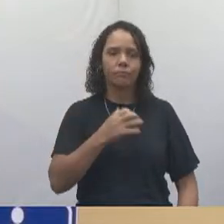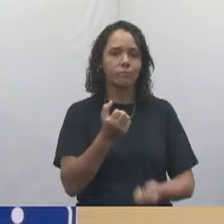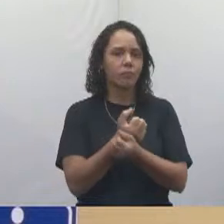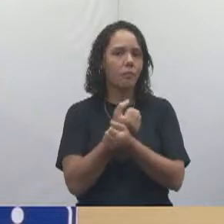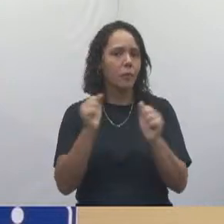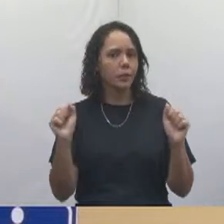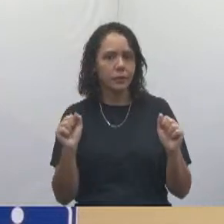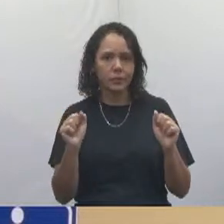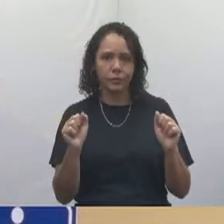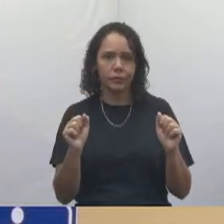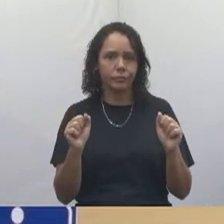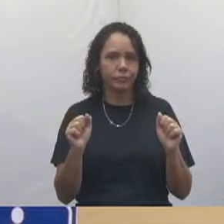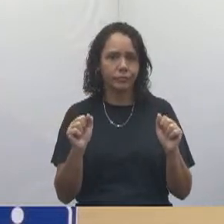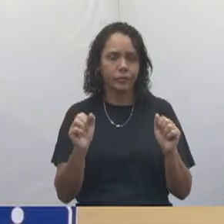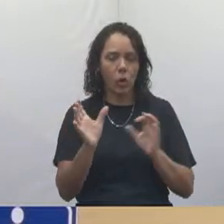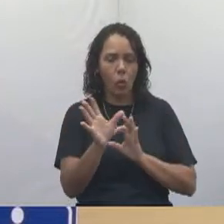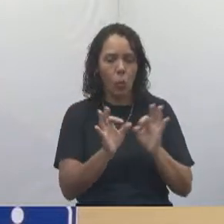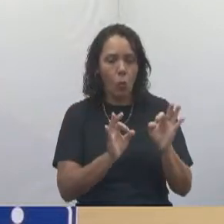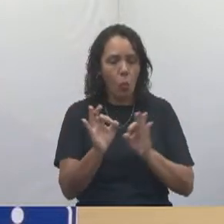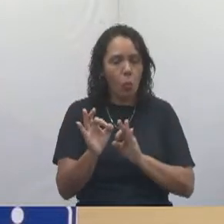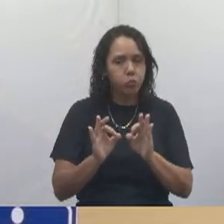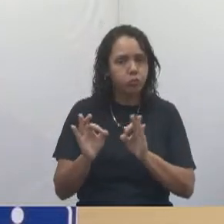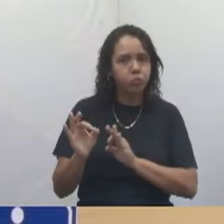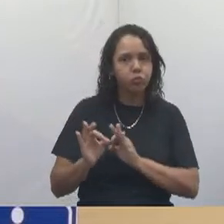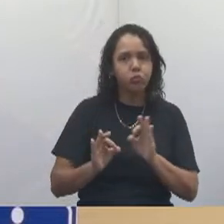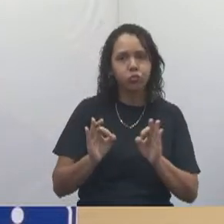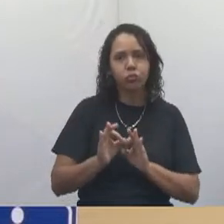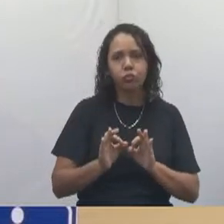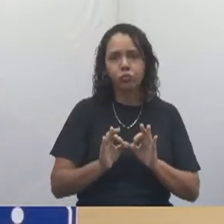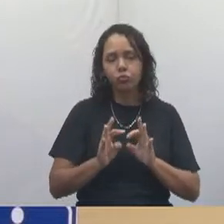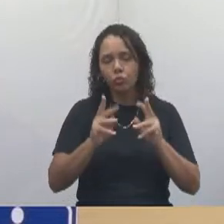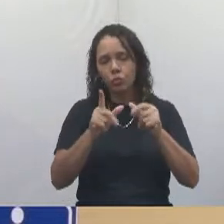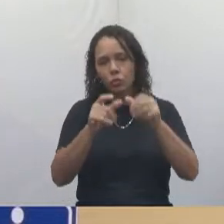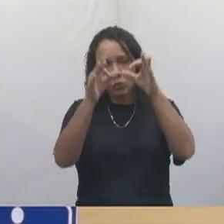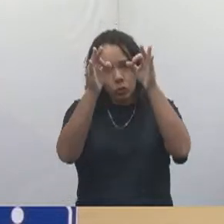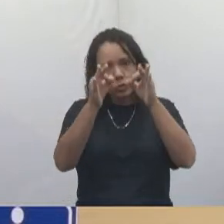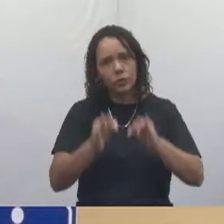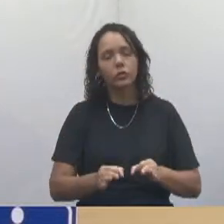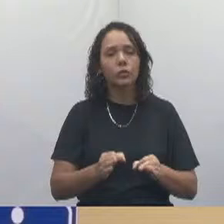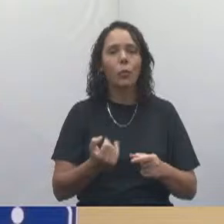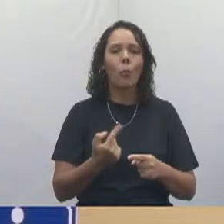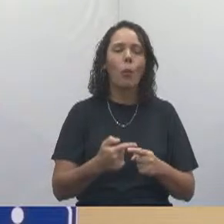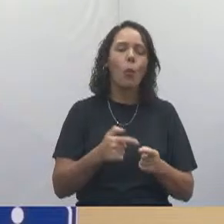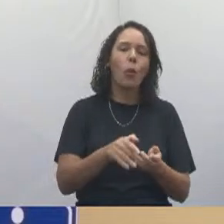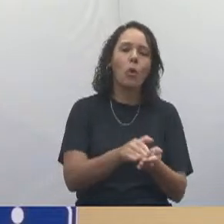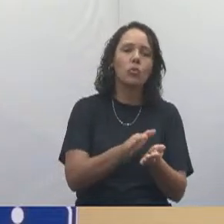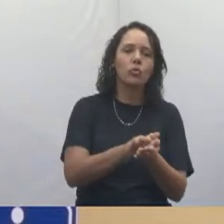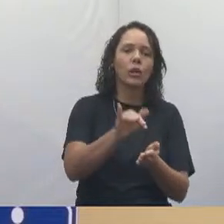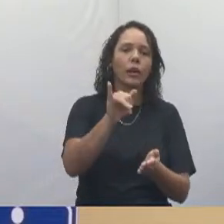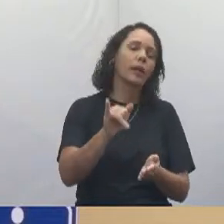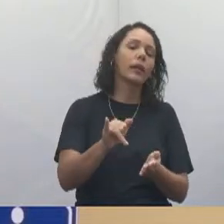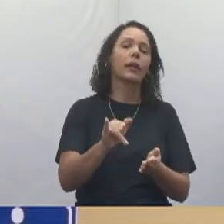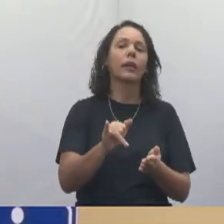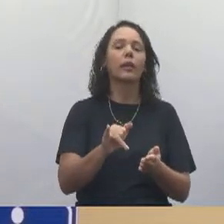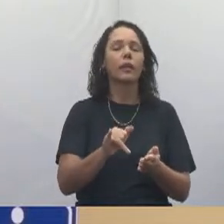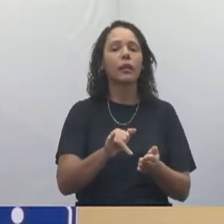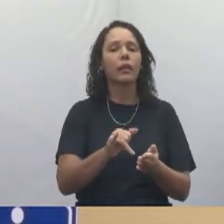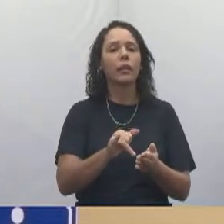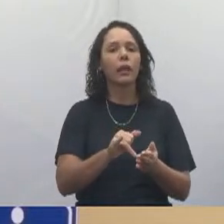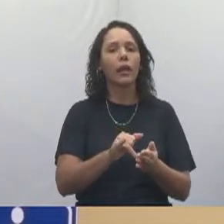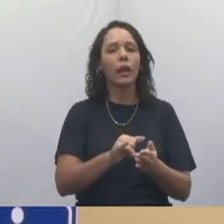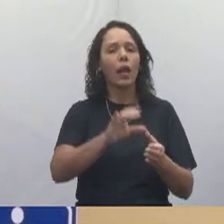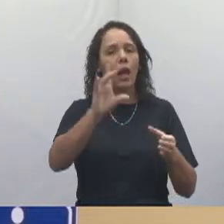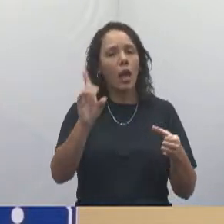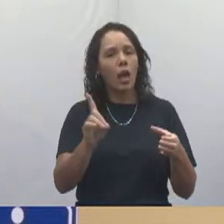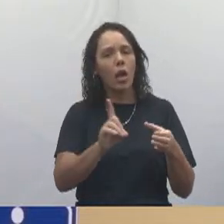administrar uma cidade do tamanho de Jacareí, que figura entre as 100 maiores cidades do país, de uma